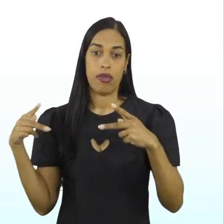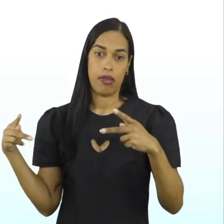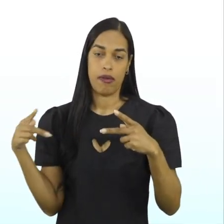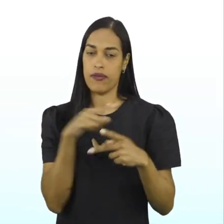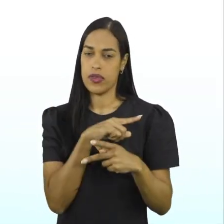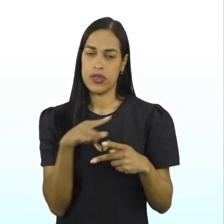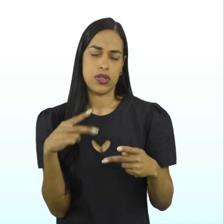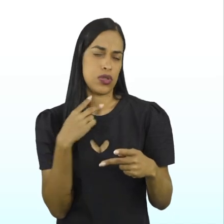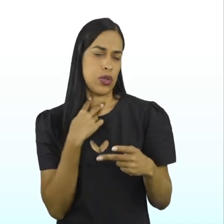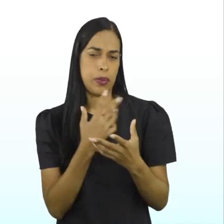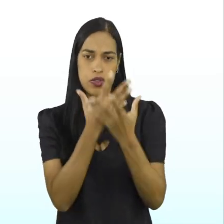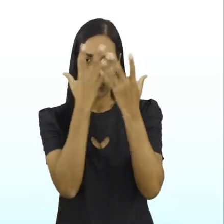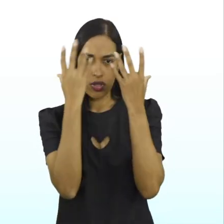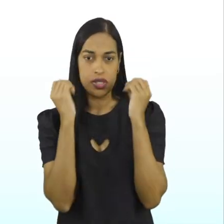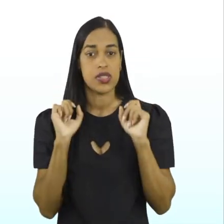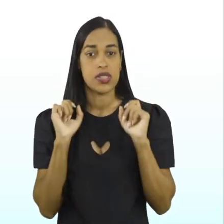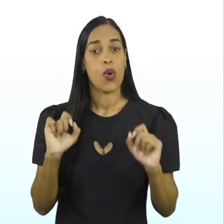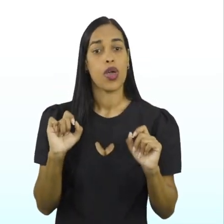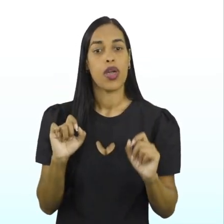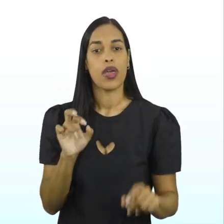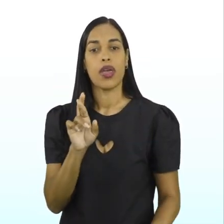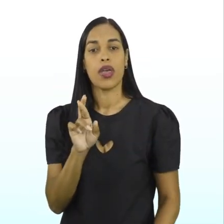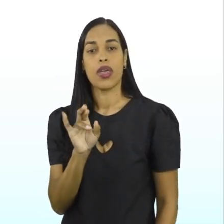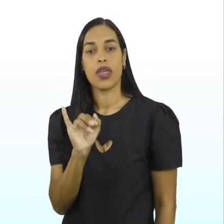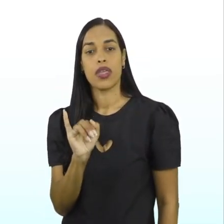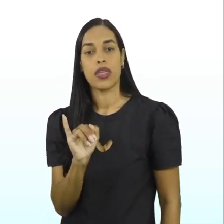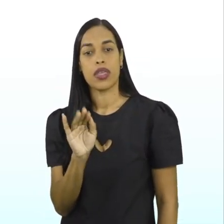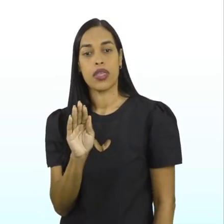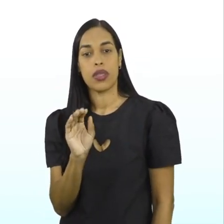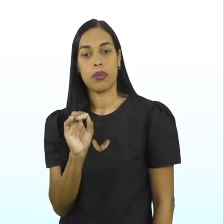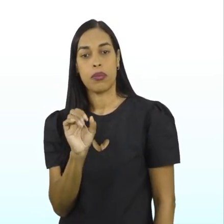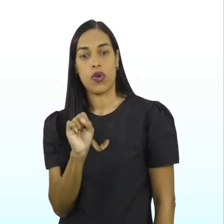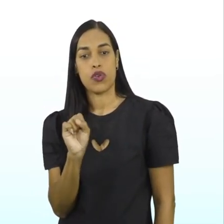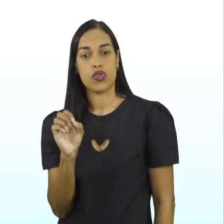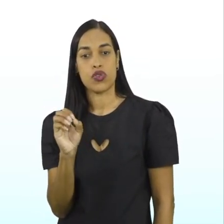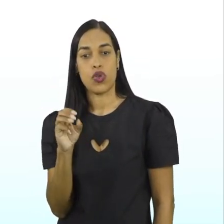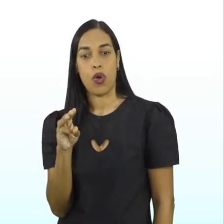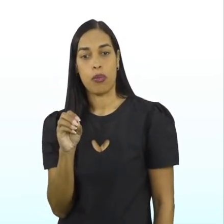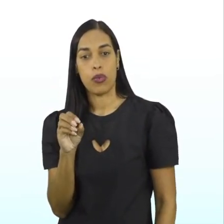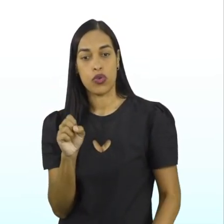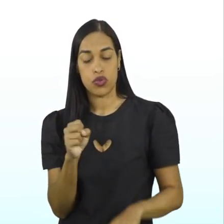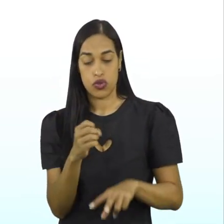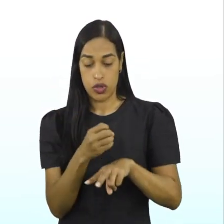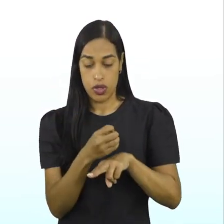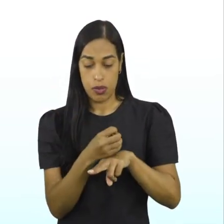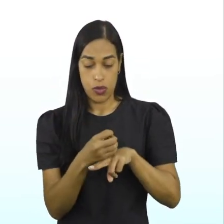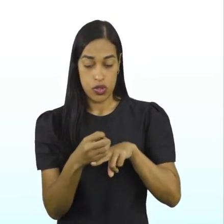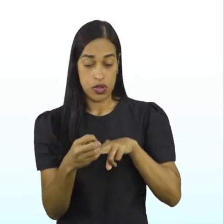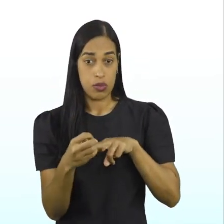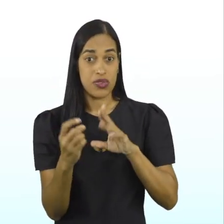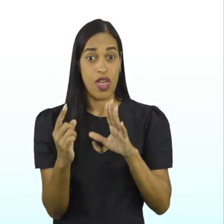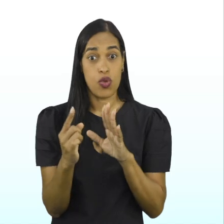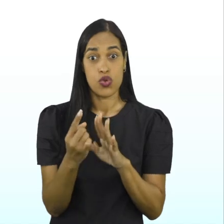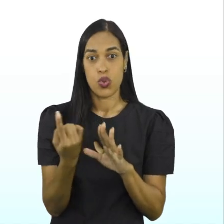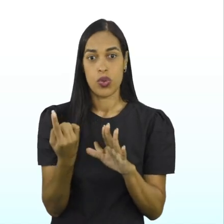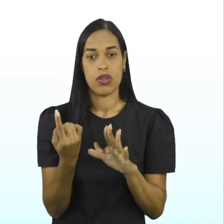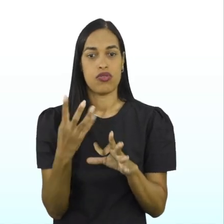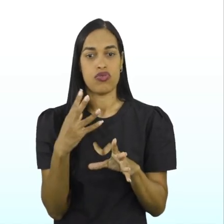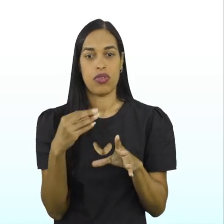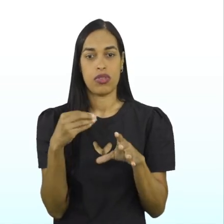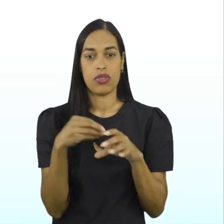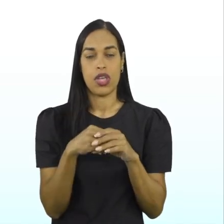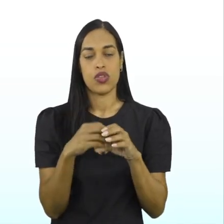preste atenção, que os ribossomos são as únicas organelas encontradas nas